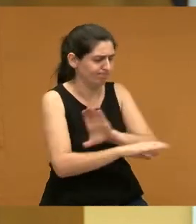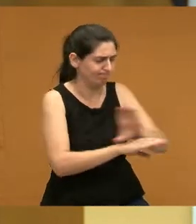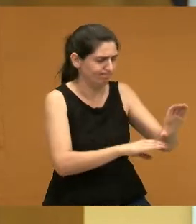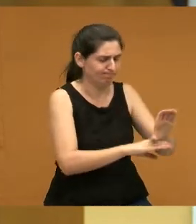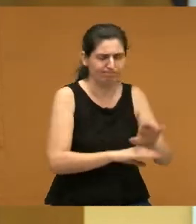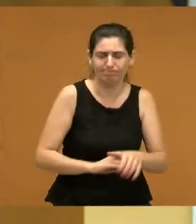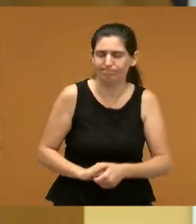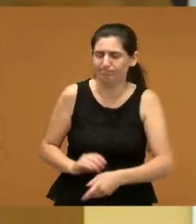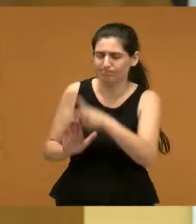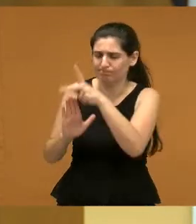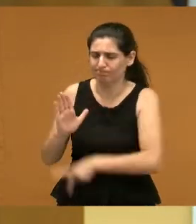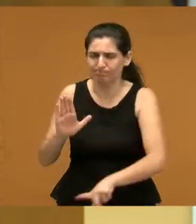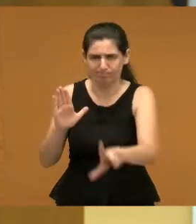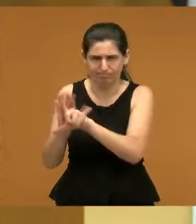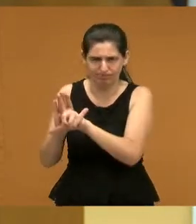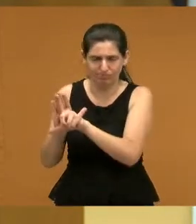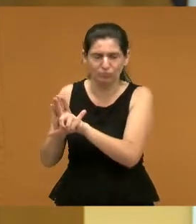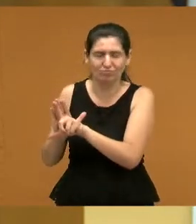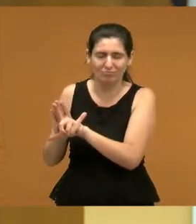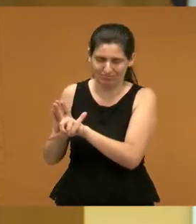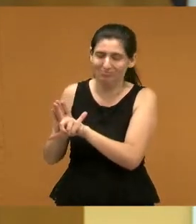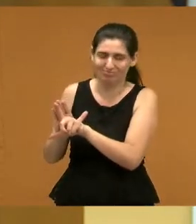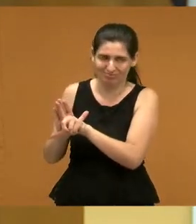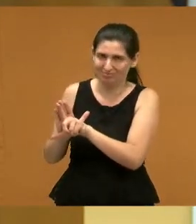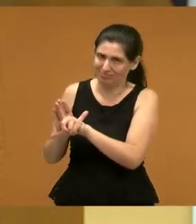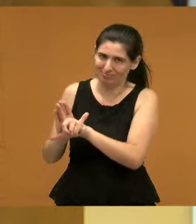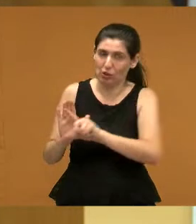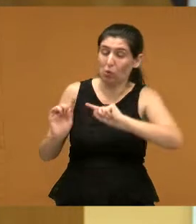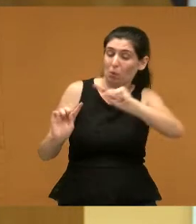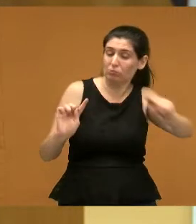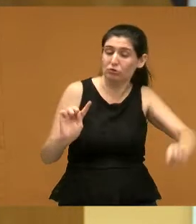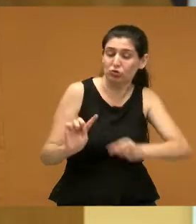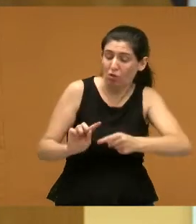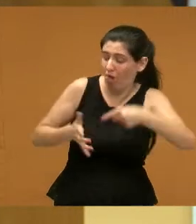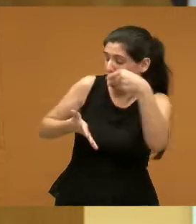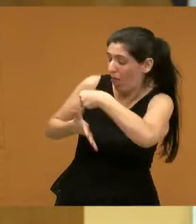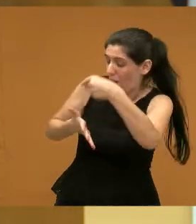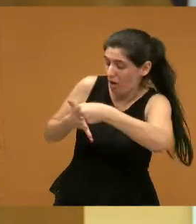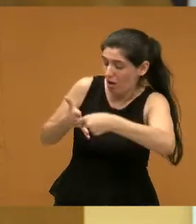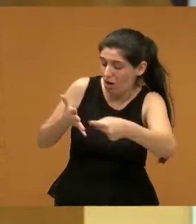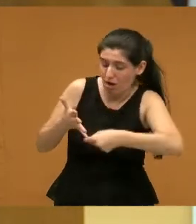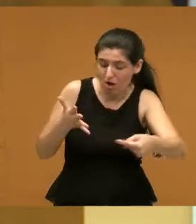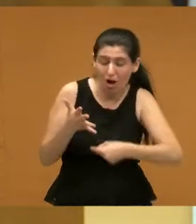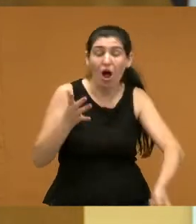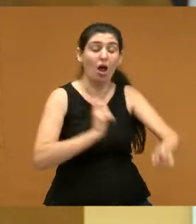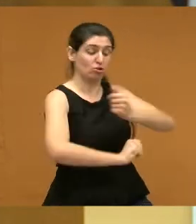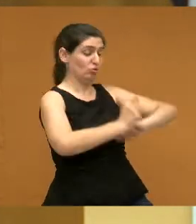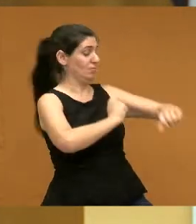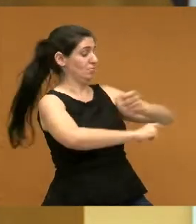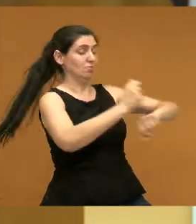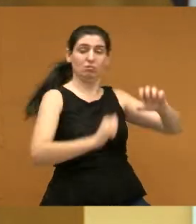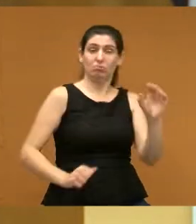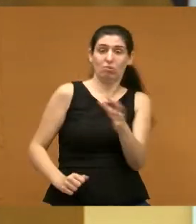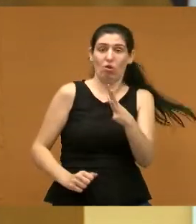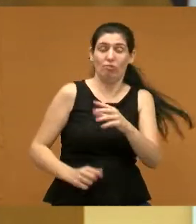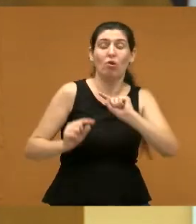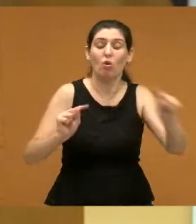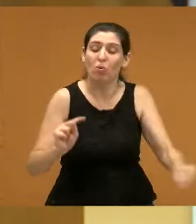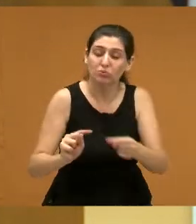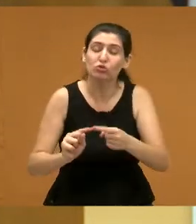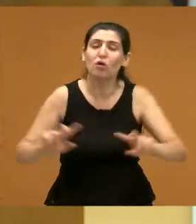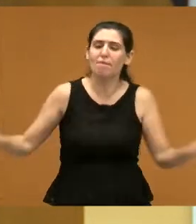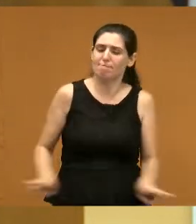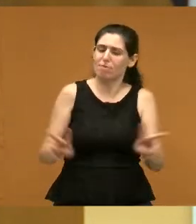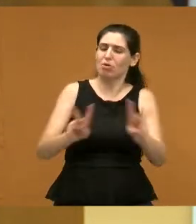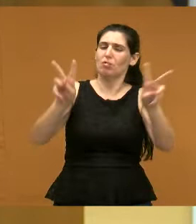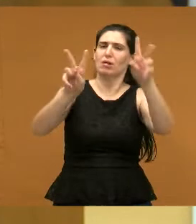o presente projeto de lei é mais uma ação no conjunto de medidas da atual administração, com o objetivo de